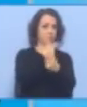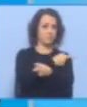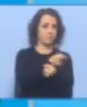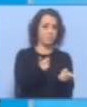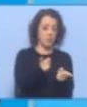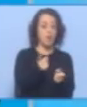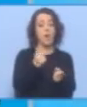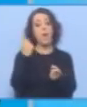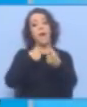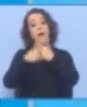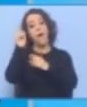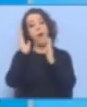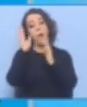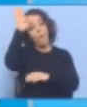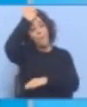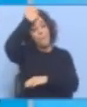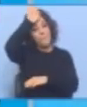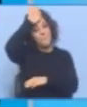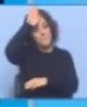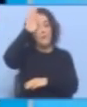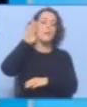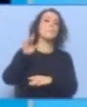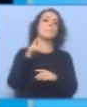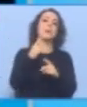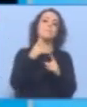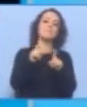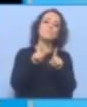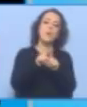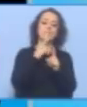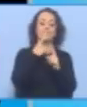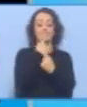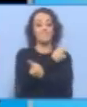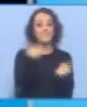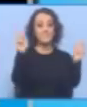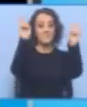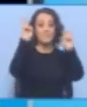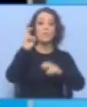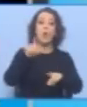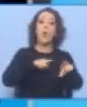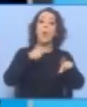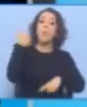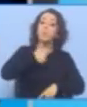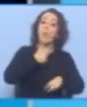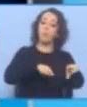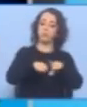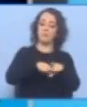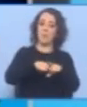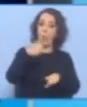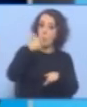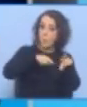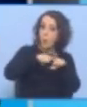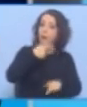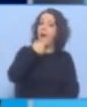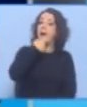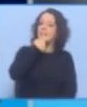Papa, a propósito da boa política, não é? Ele fala várias vezes da boa política, diz que a boa política é aquela